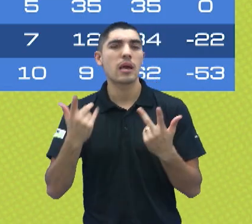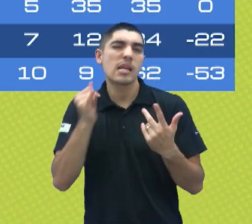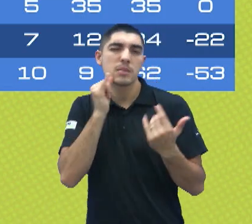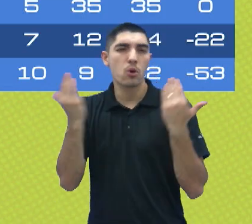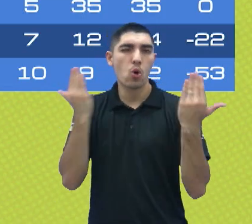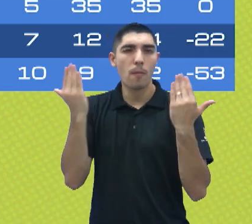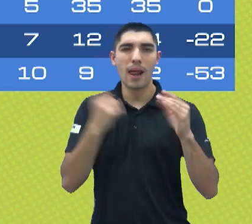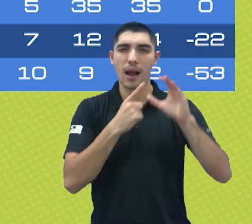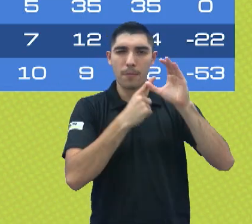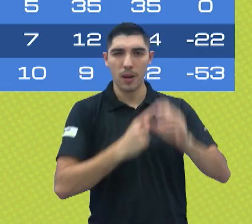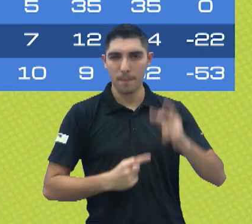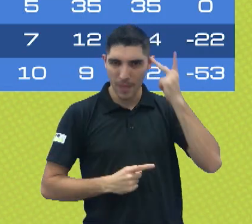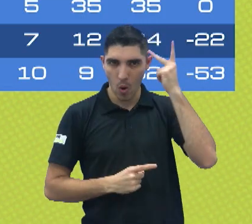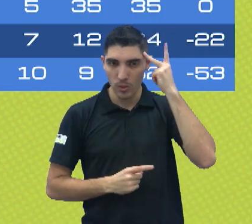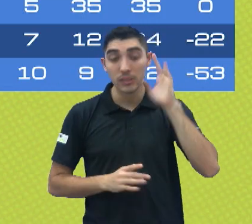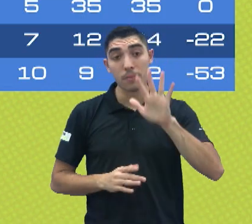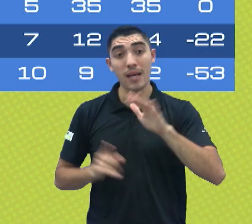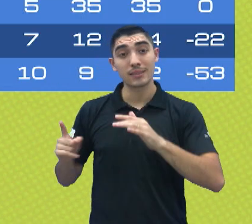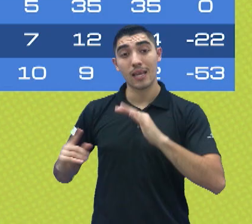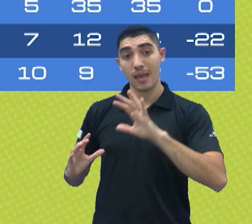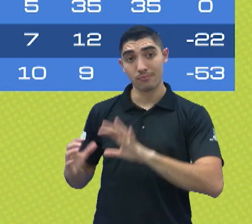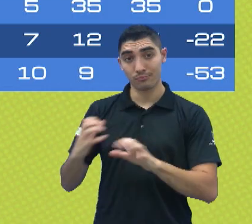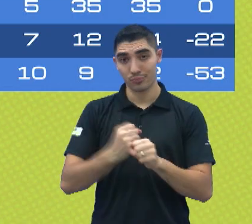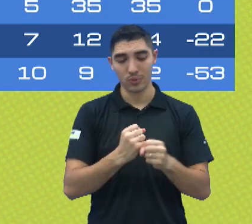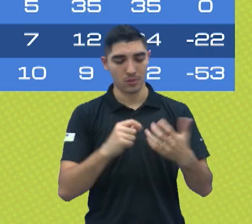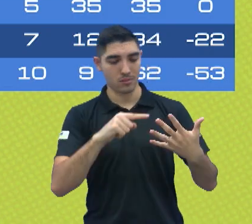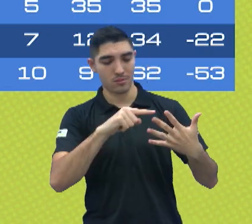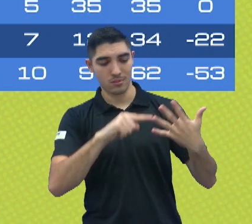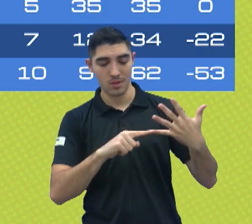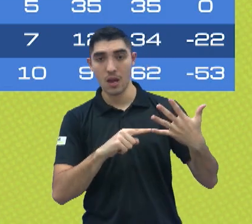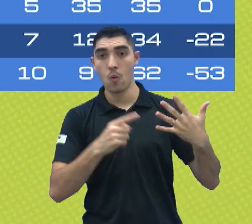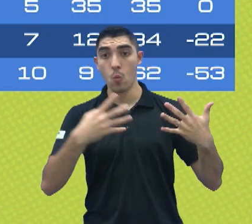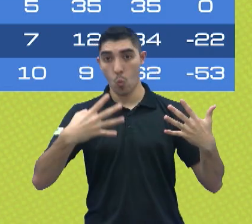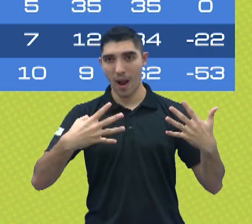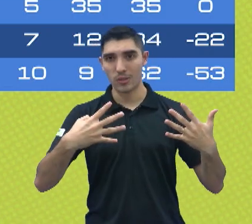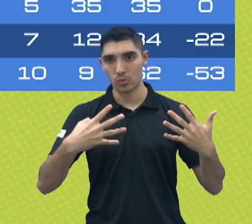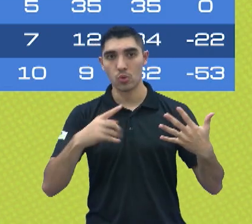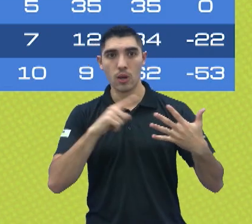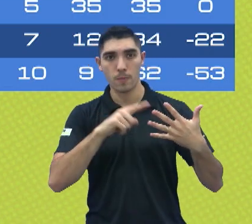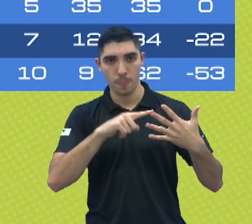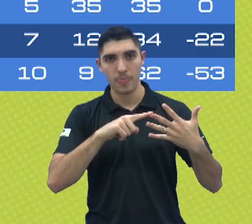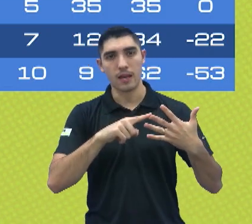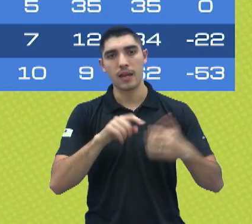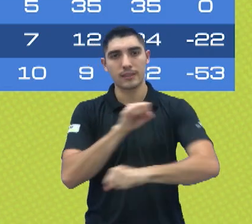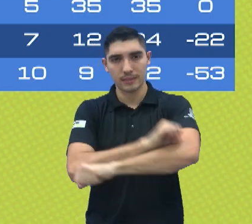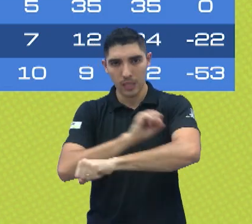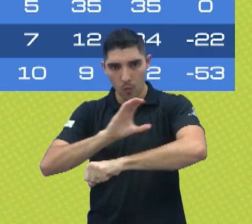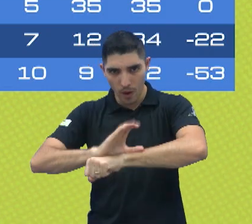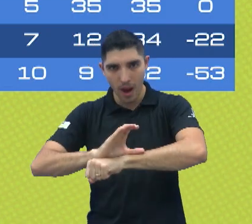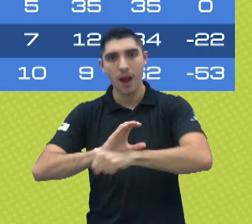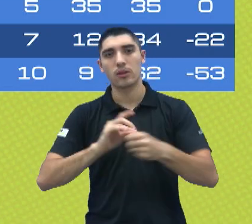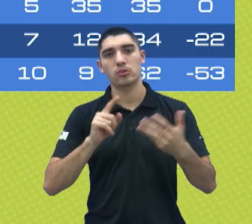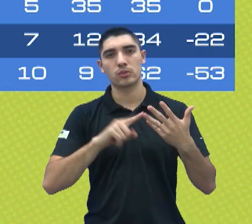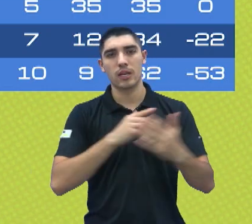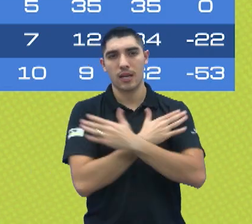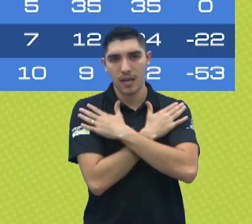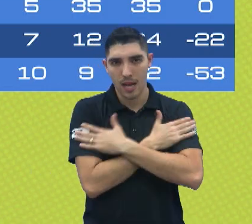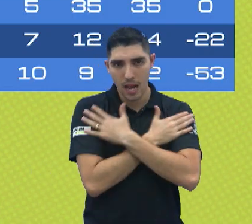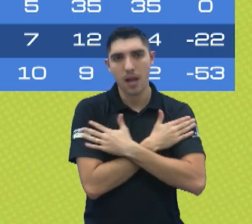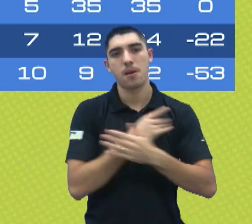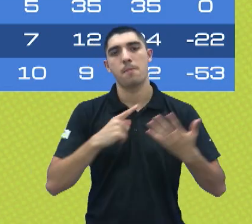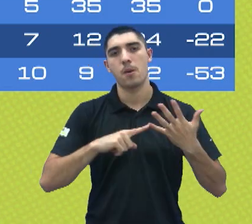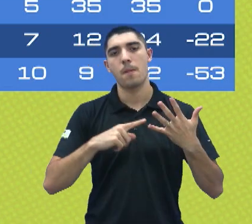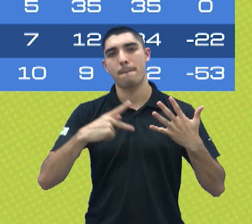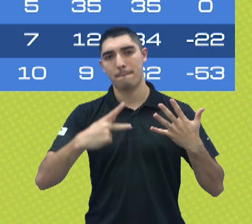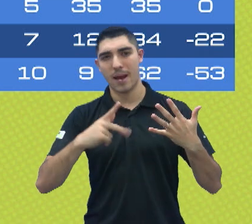forma reduzida, essas 4 equipes que estão em azul, Atlético São Carlense, Campos do Jordão, Praia Grande e Guarulhense, eles se enfrentam na